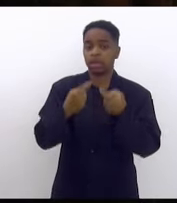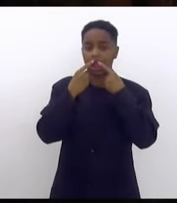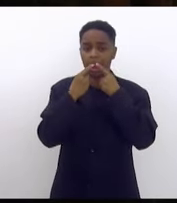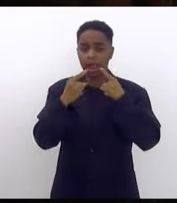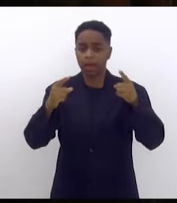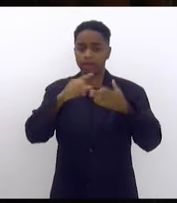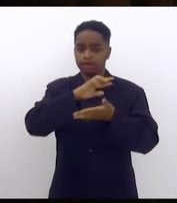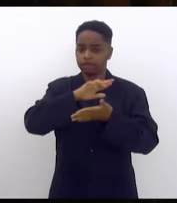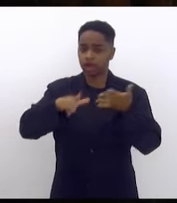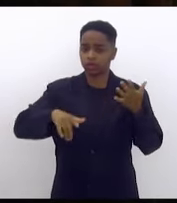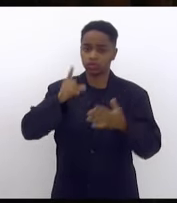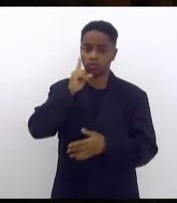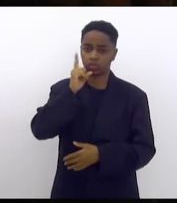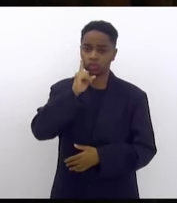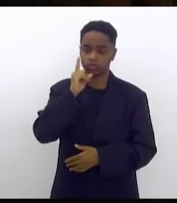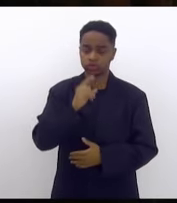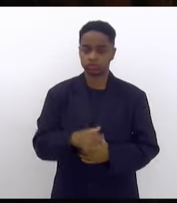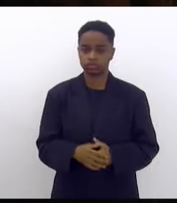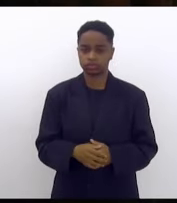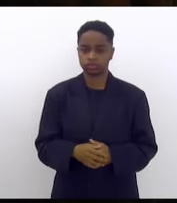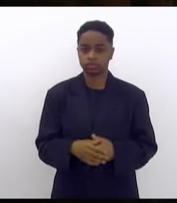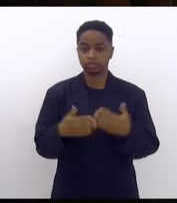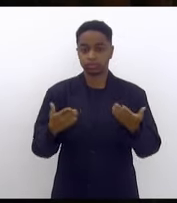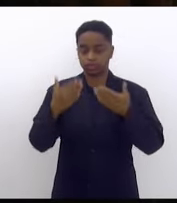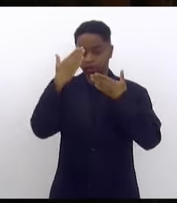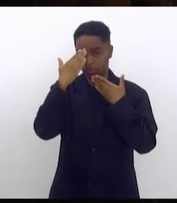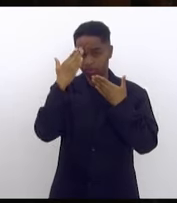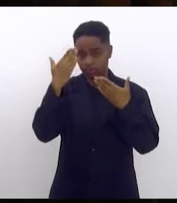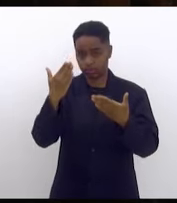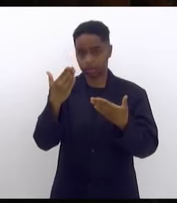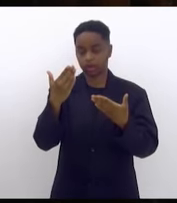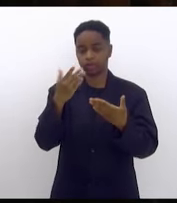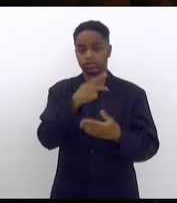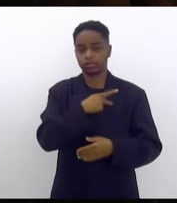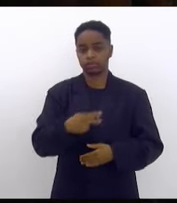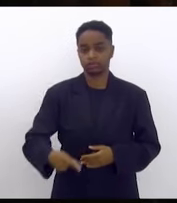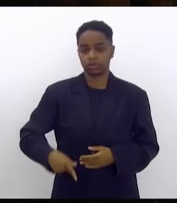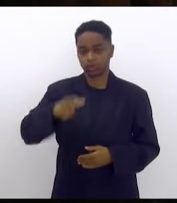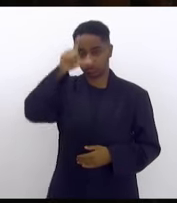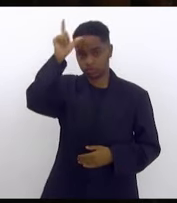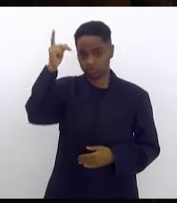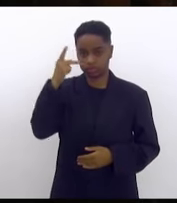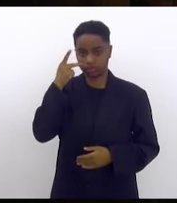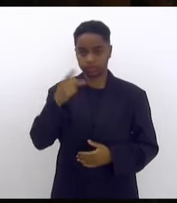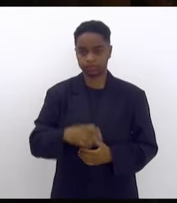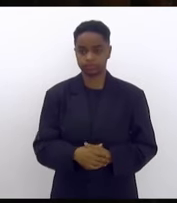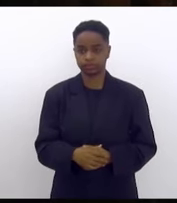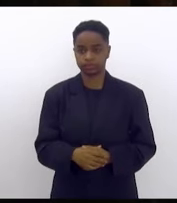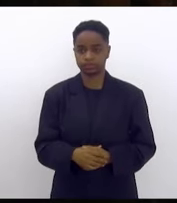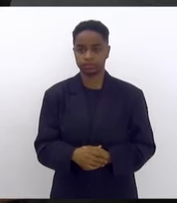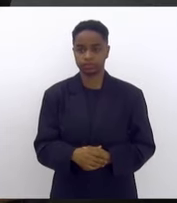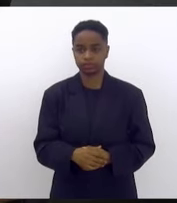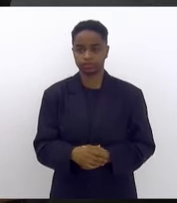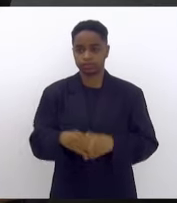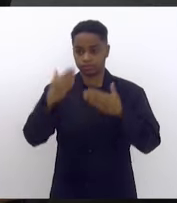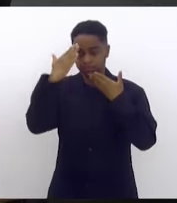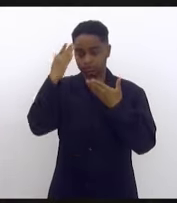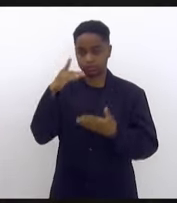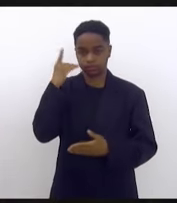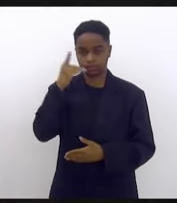diversas todos os dias. Tenho dito, muito obrigado, presidente Luiz Paulo Corrêa da Rocha. Muito